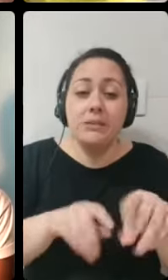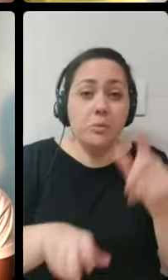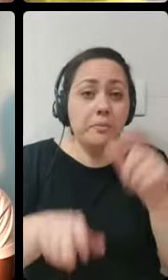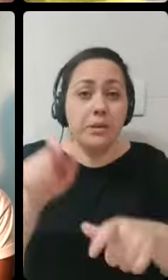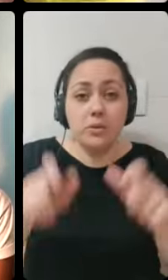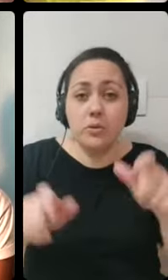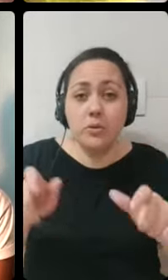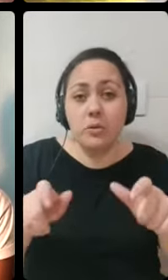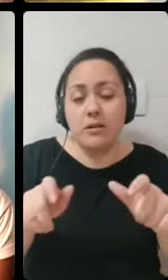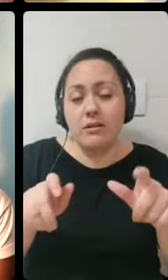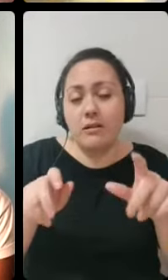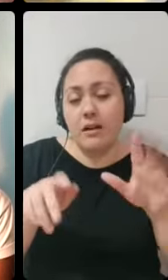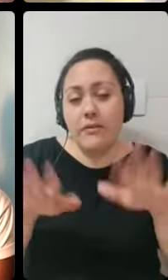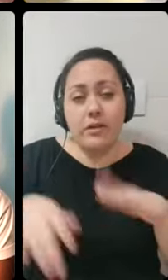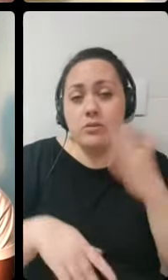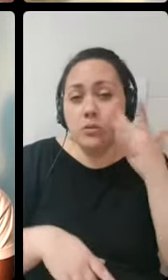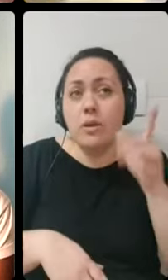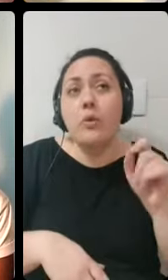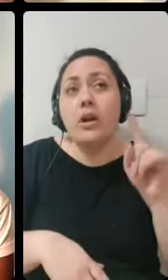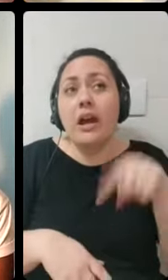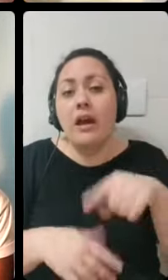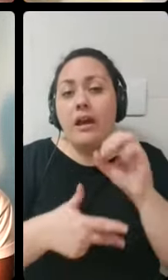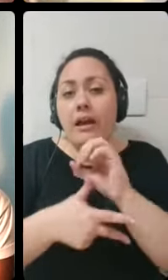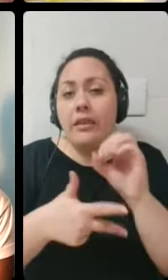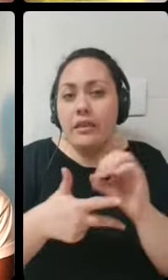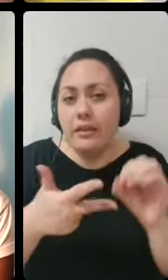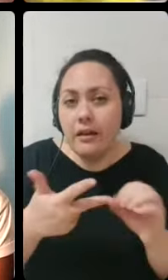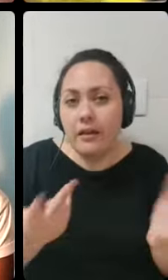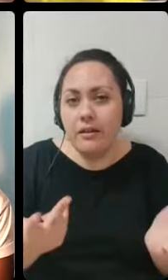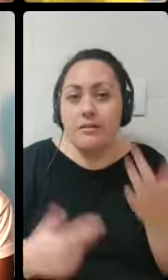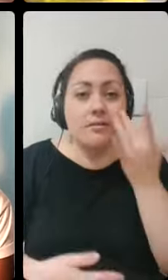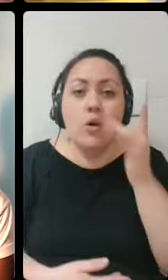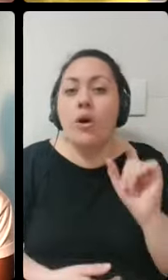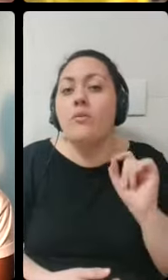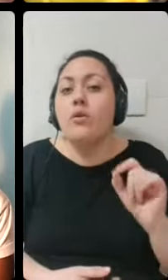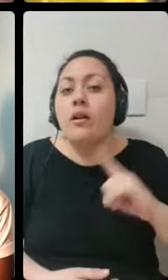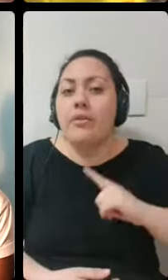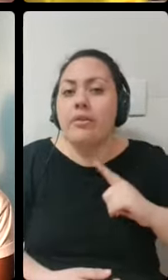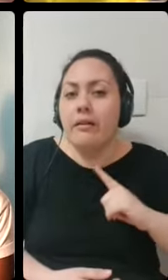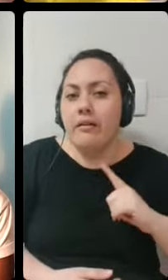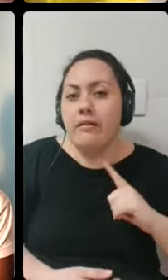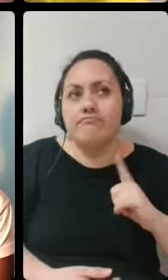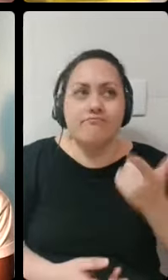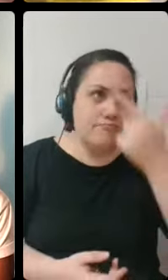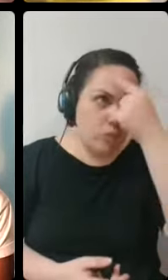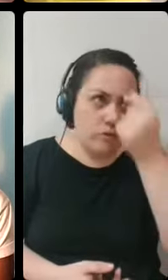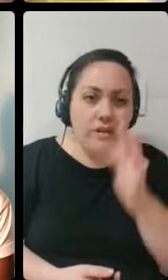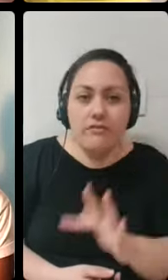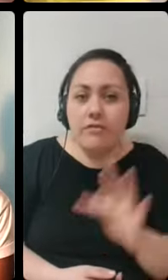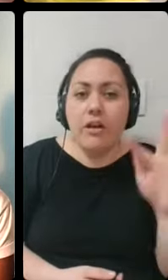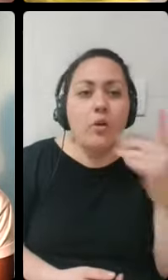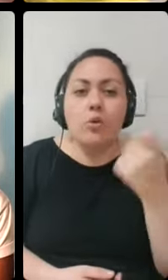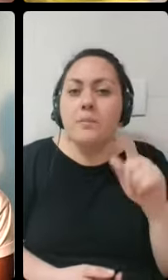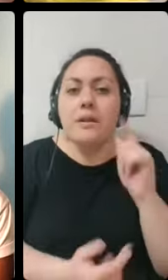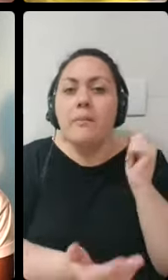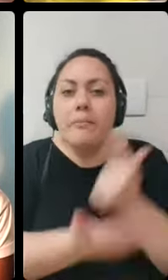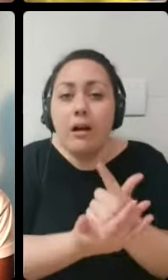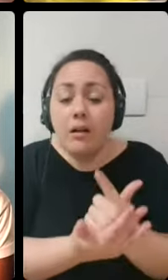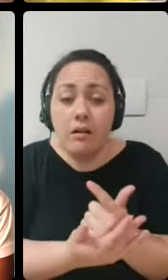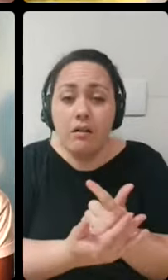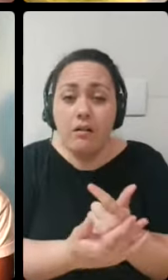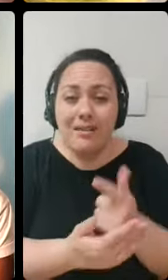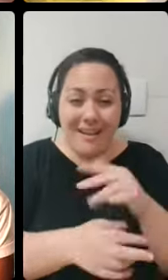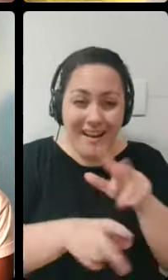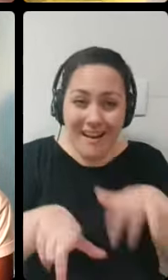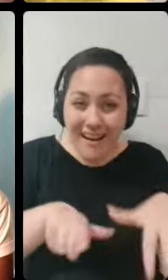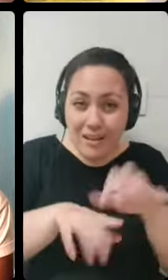elas poderiam ingressar em uma universidade federal sem precisar, tipo, de pagamento. E então a gente acaba vendo que